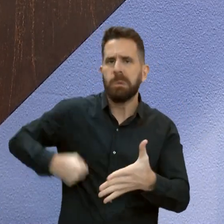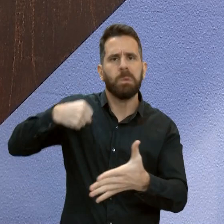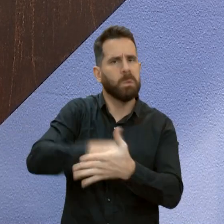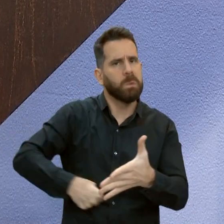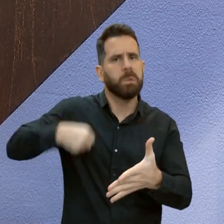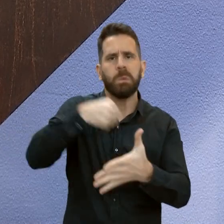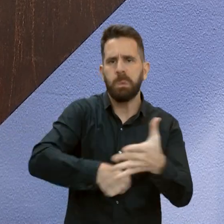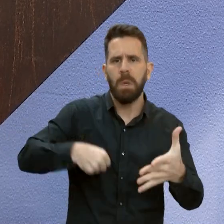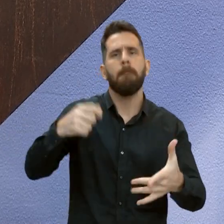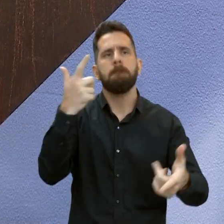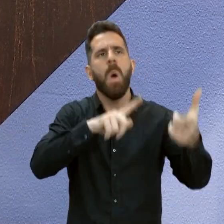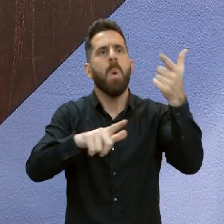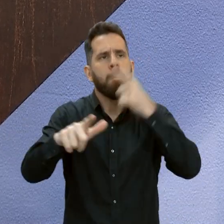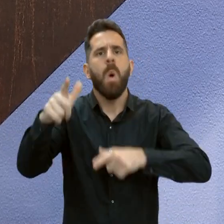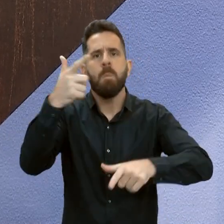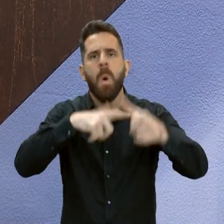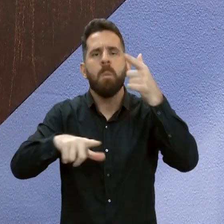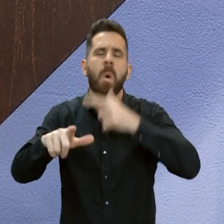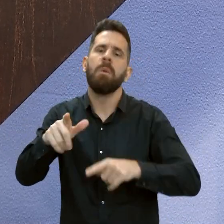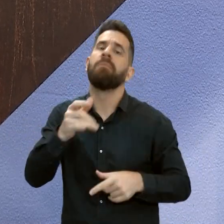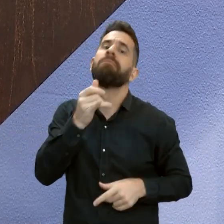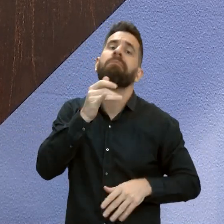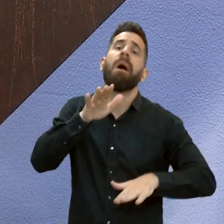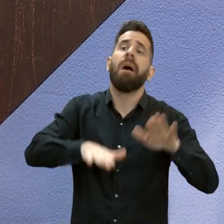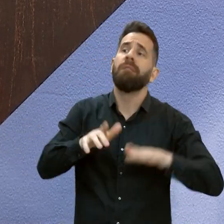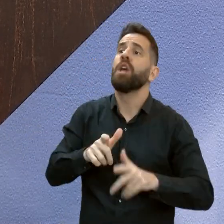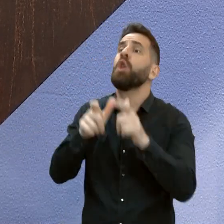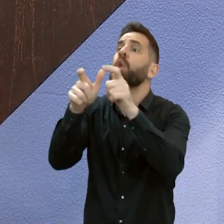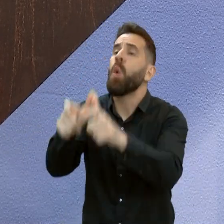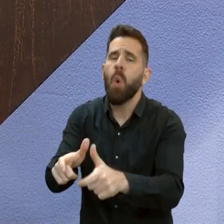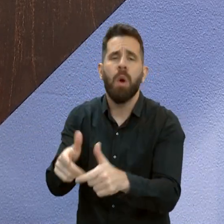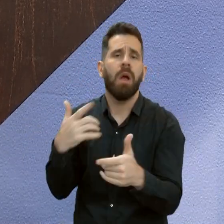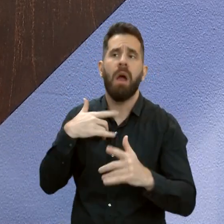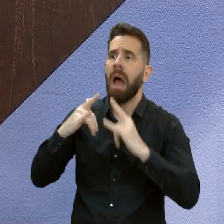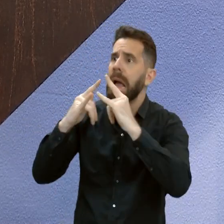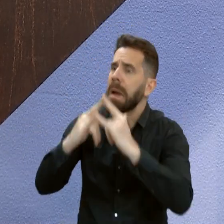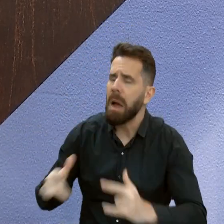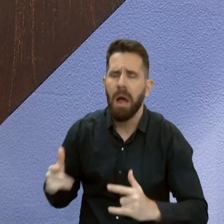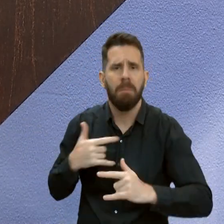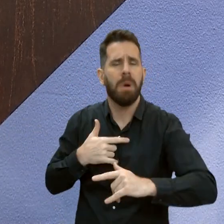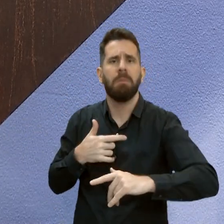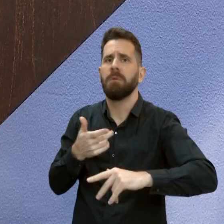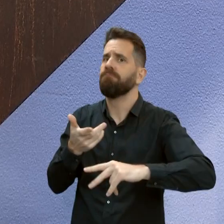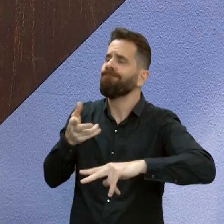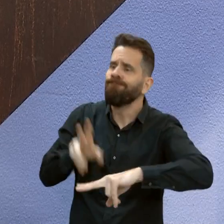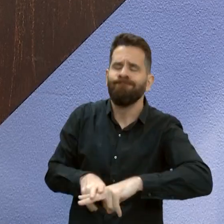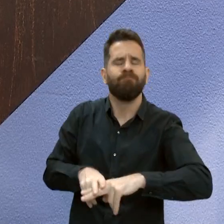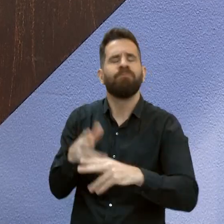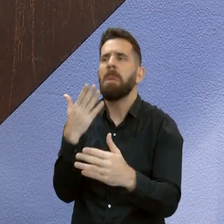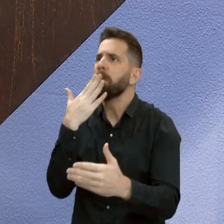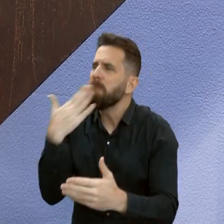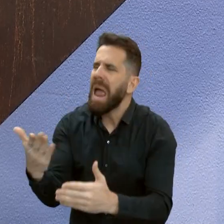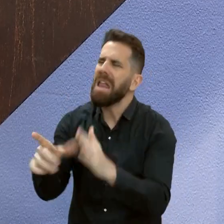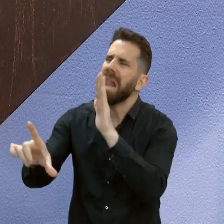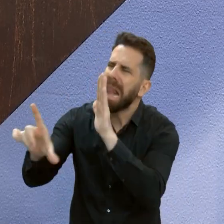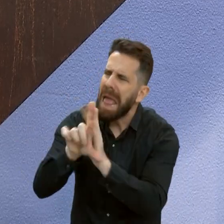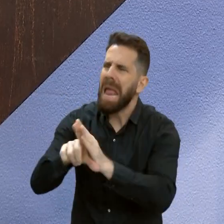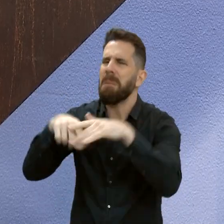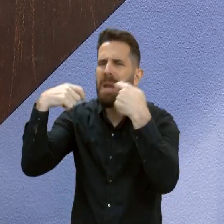solicitando que houvesse leis e que a população tivesse esses direitos. Então, nós